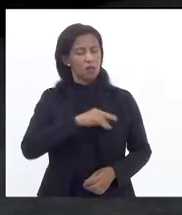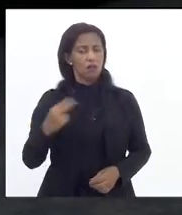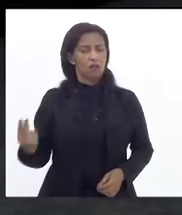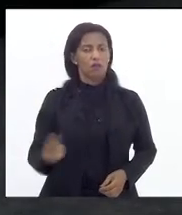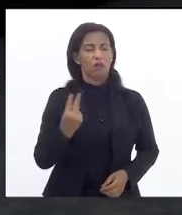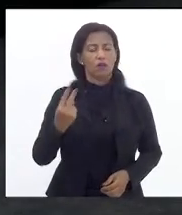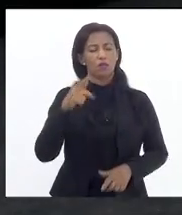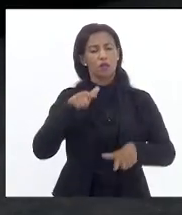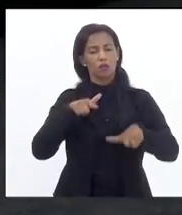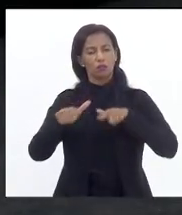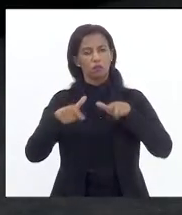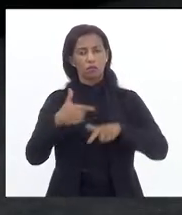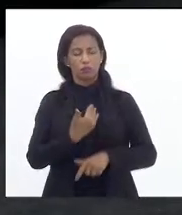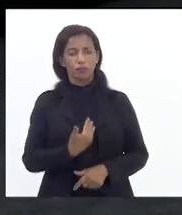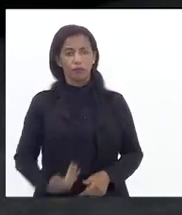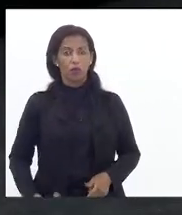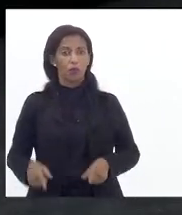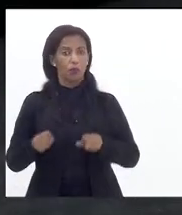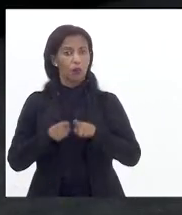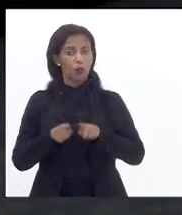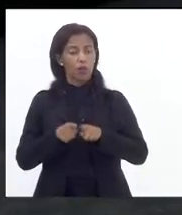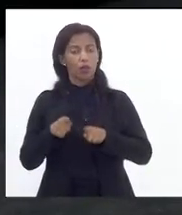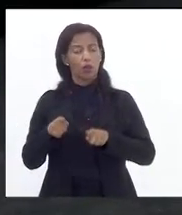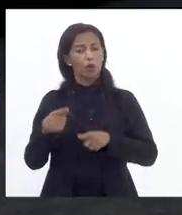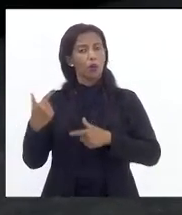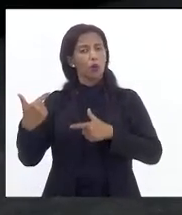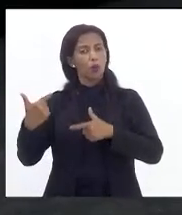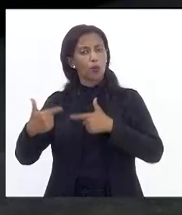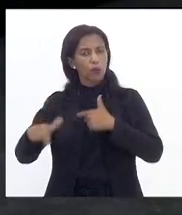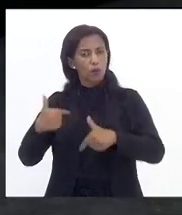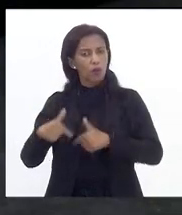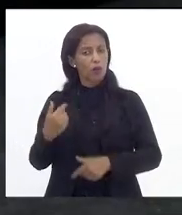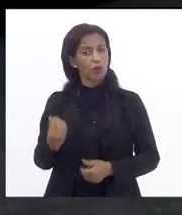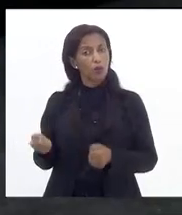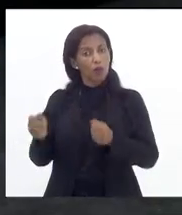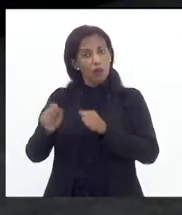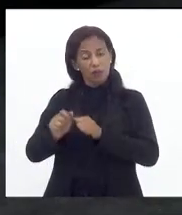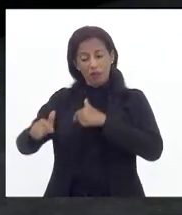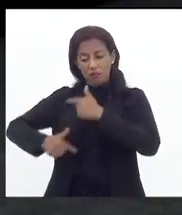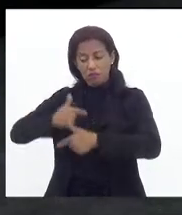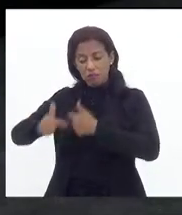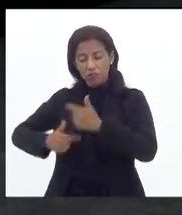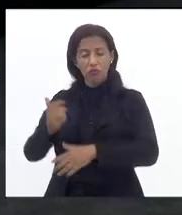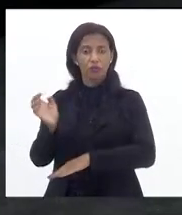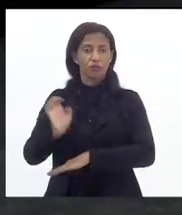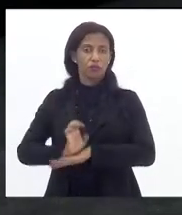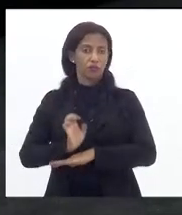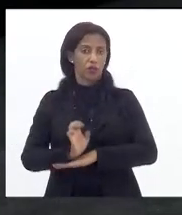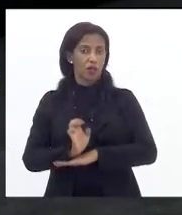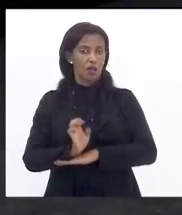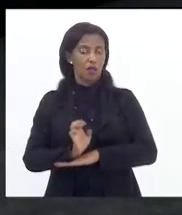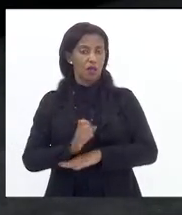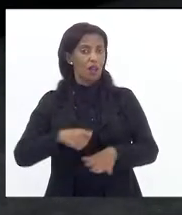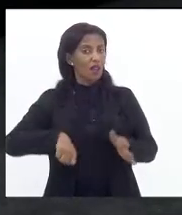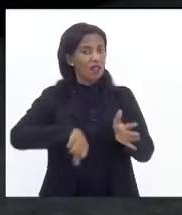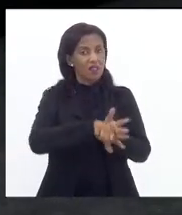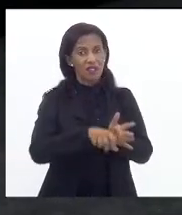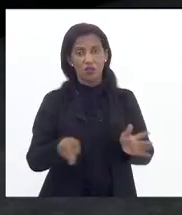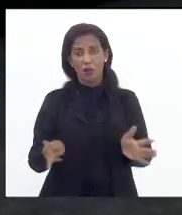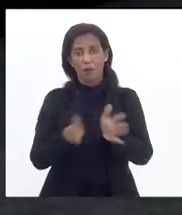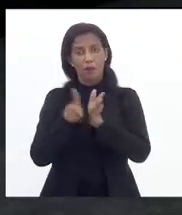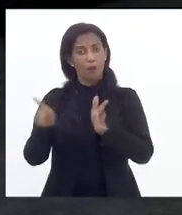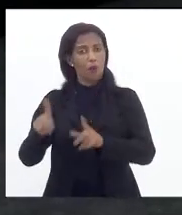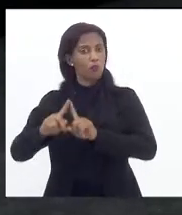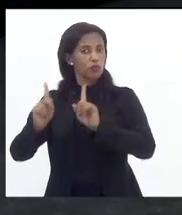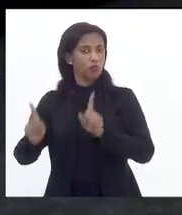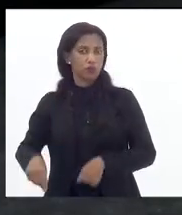valorização do Servidor Público porque o servidor público é que faz o estado a crise do Estado do Rio de Janeiro não é devida aos servidores